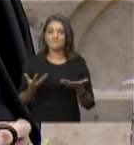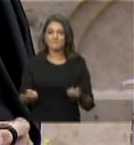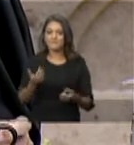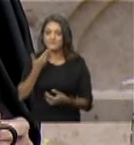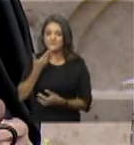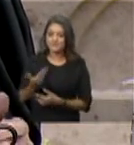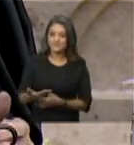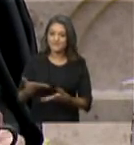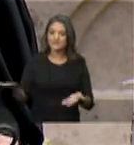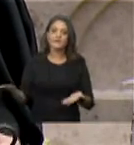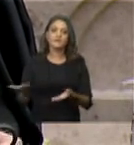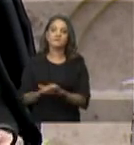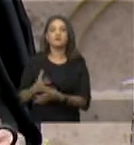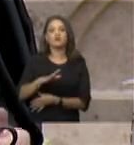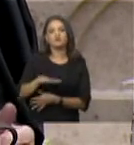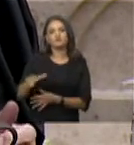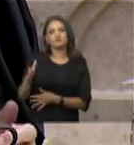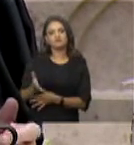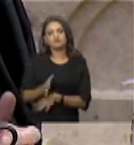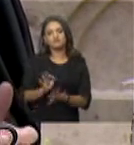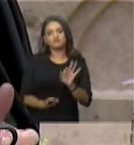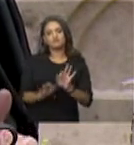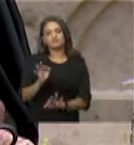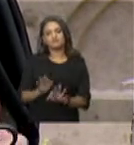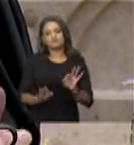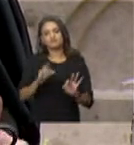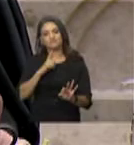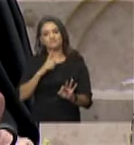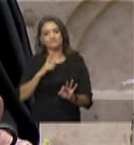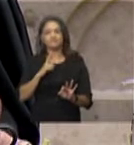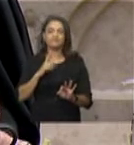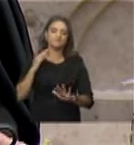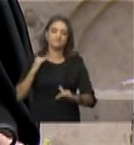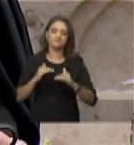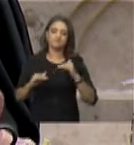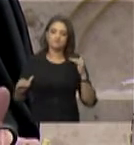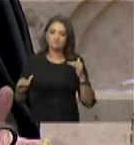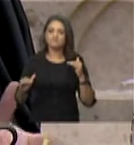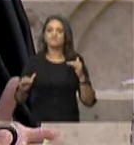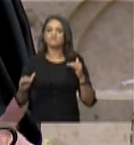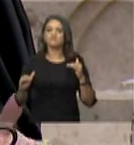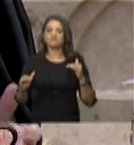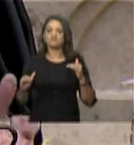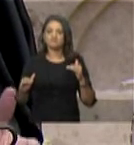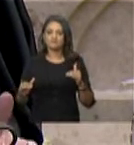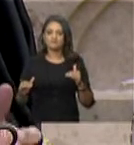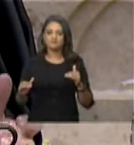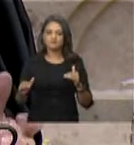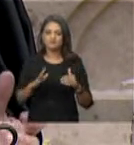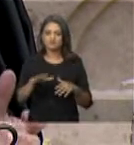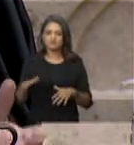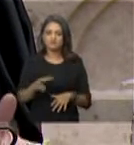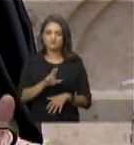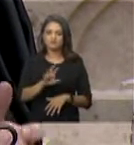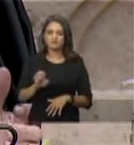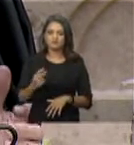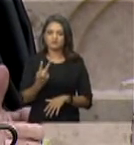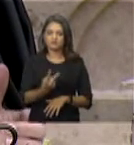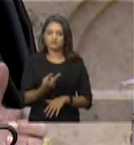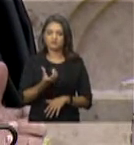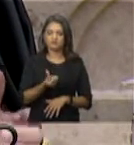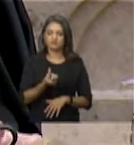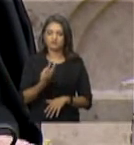de ação rescisória em julgamento para que desconstitua o pronunciamento jurisdicional prolatado no